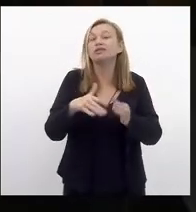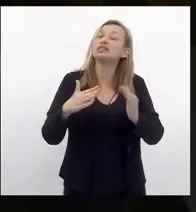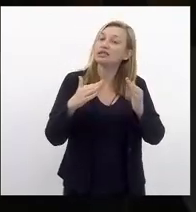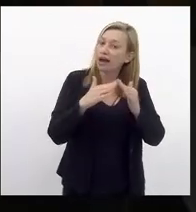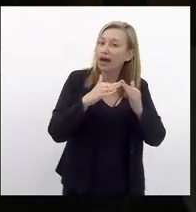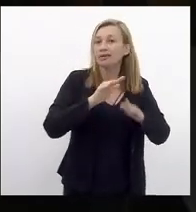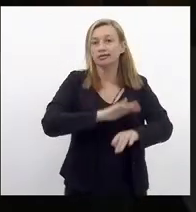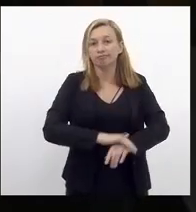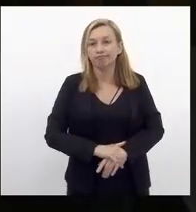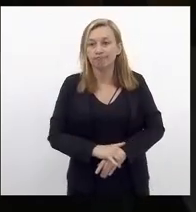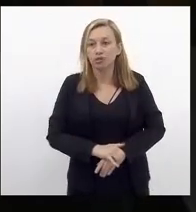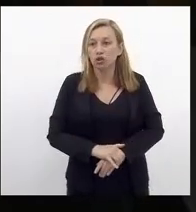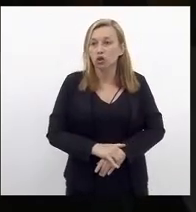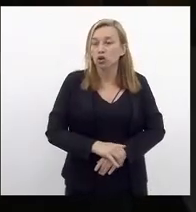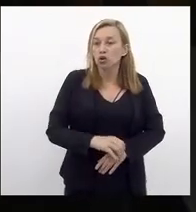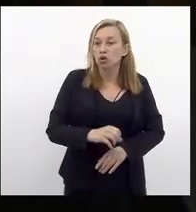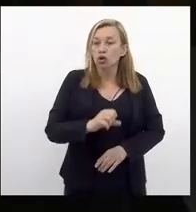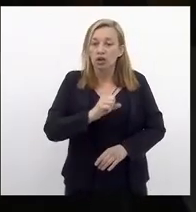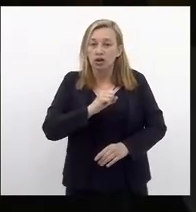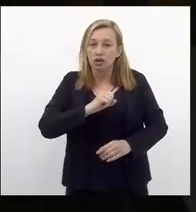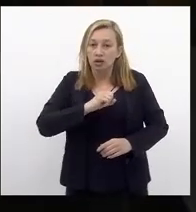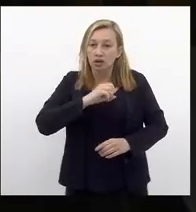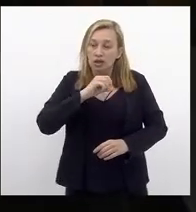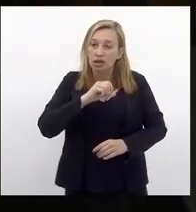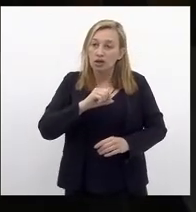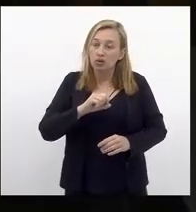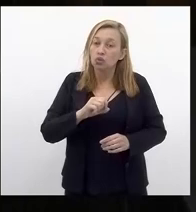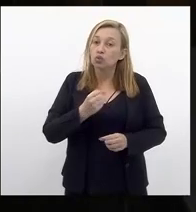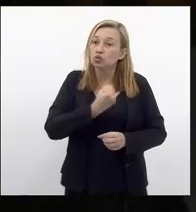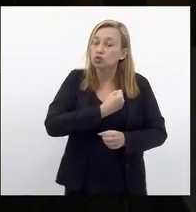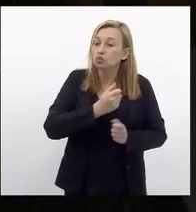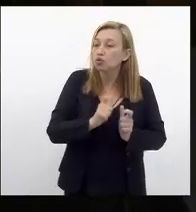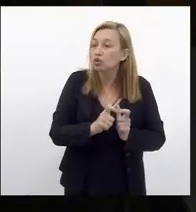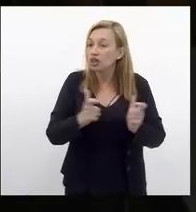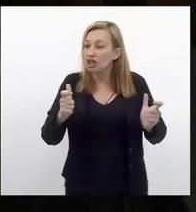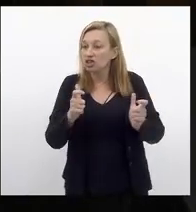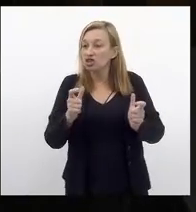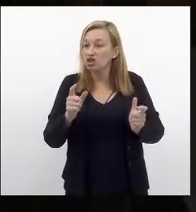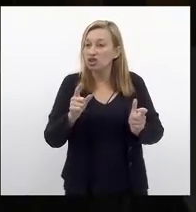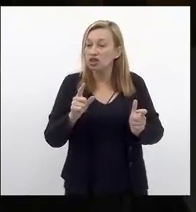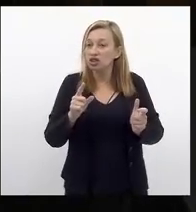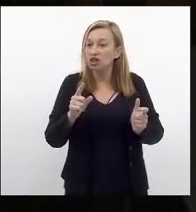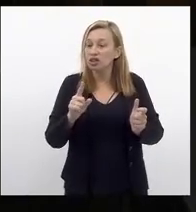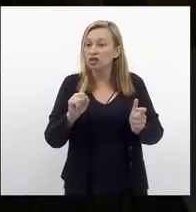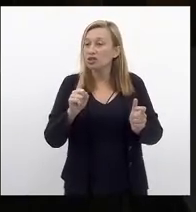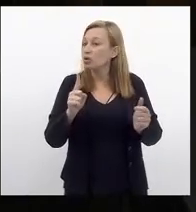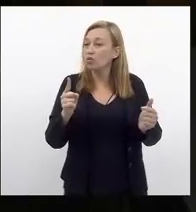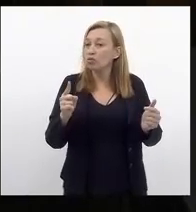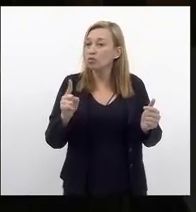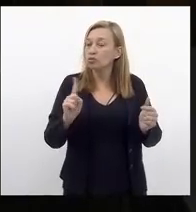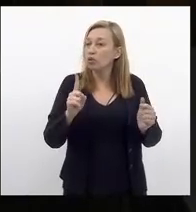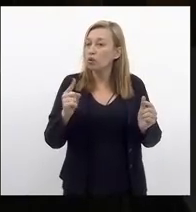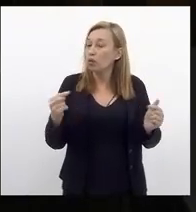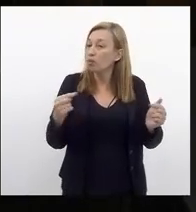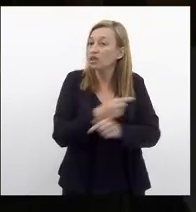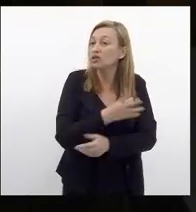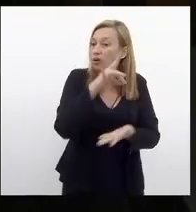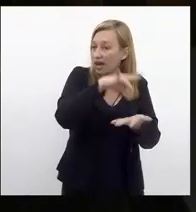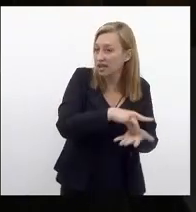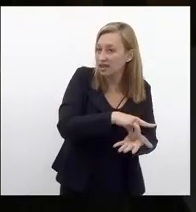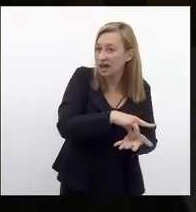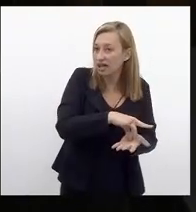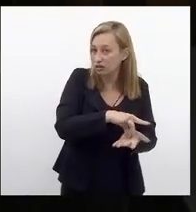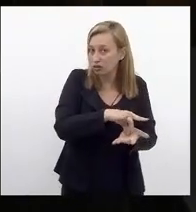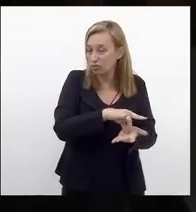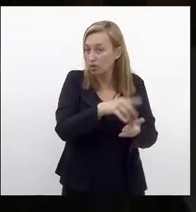casa aumentos totalmente desconectado com a realidade da arrecadação um custo